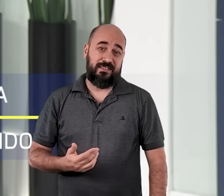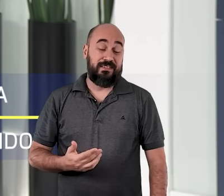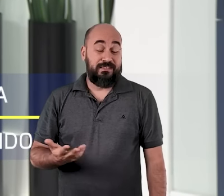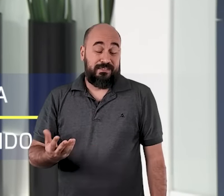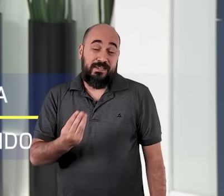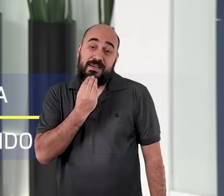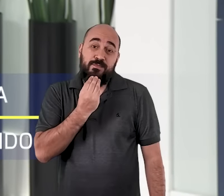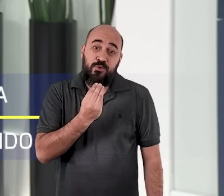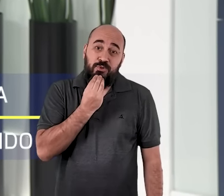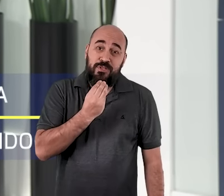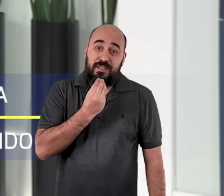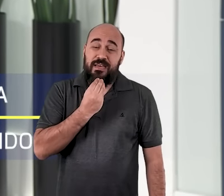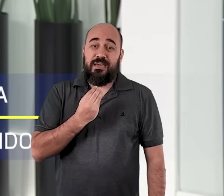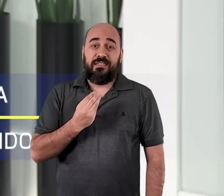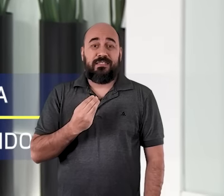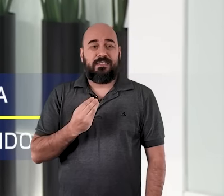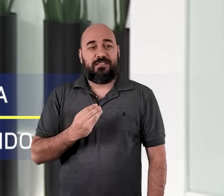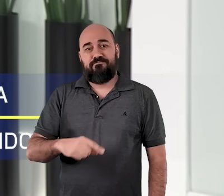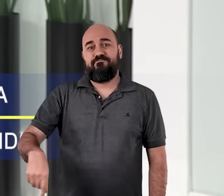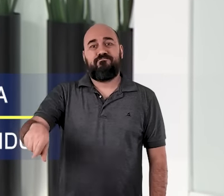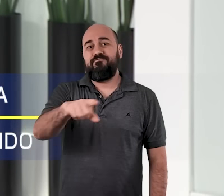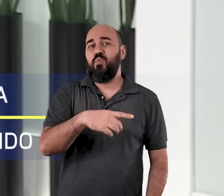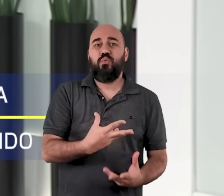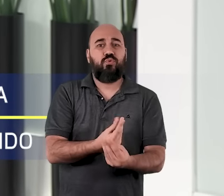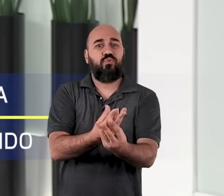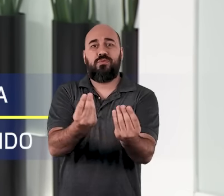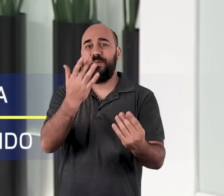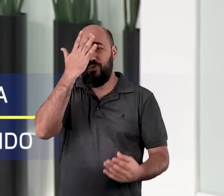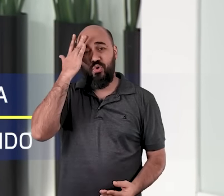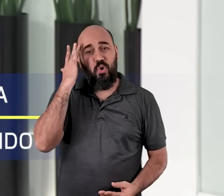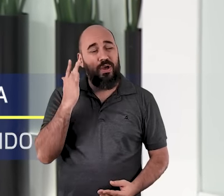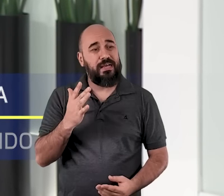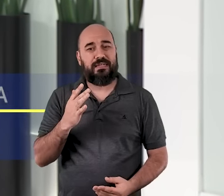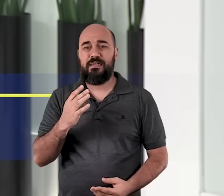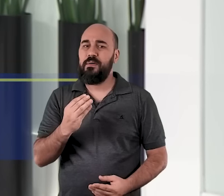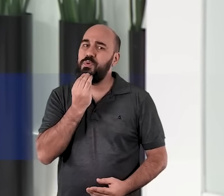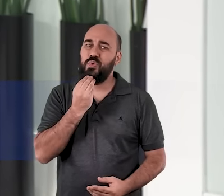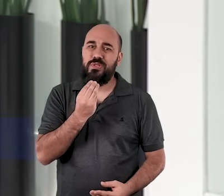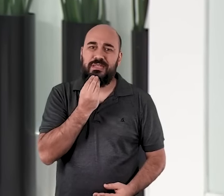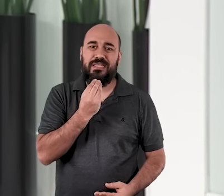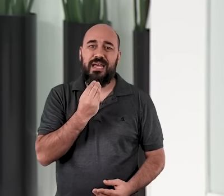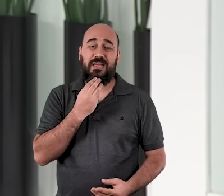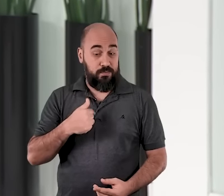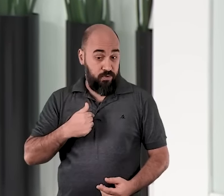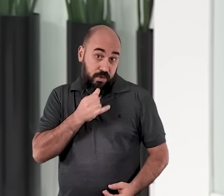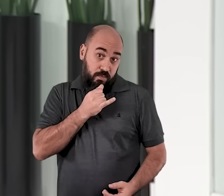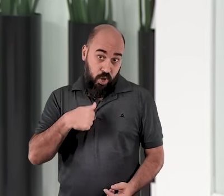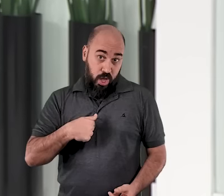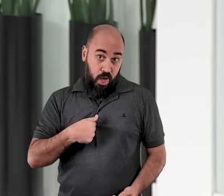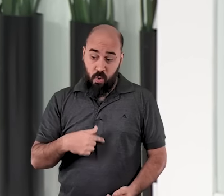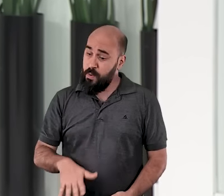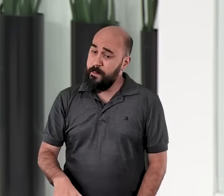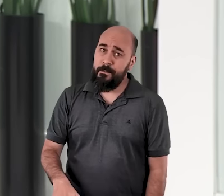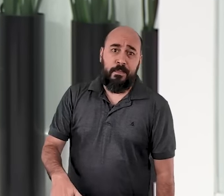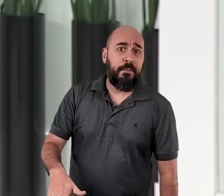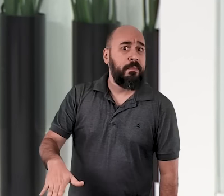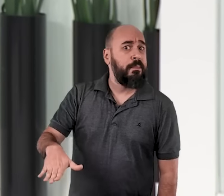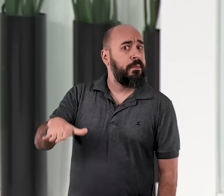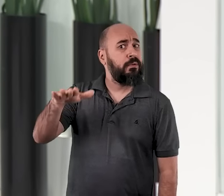tenho tido de conhecer a palavra, quantos sermões ao longo da minha vida, desde menino, eu já ouvi,